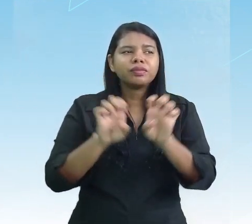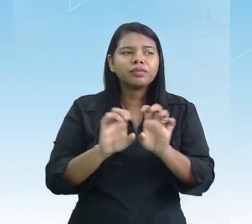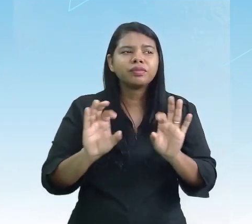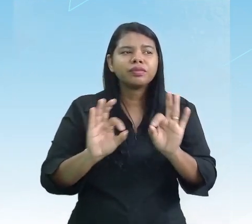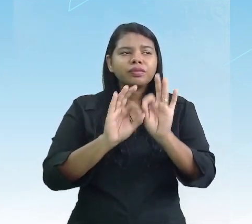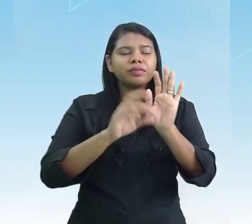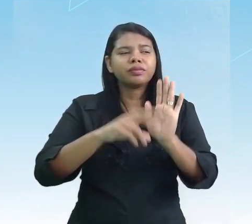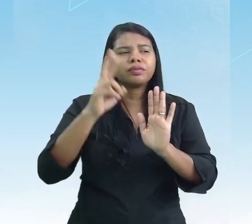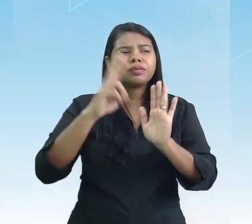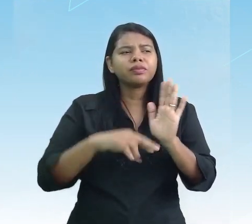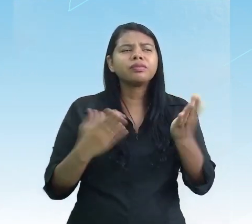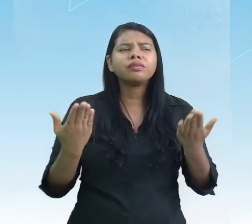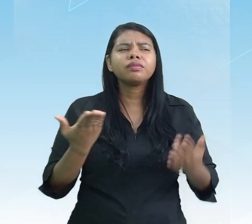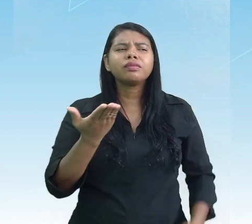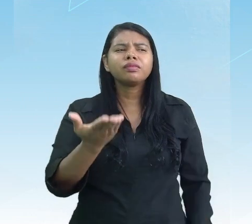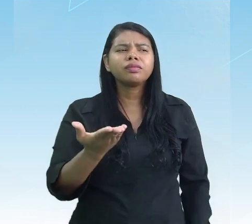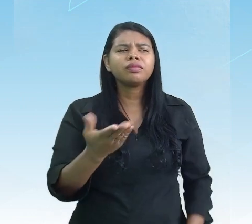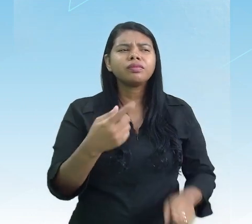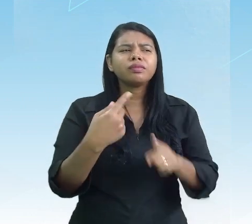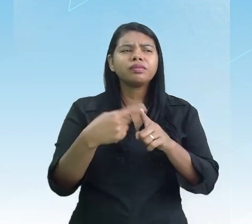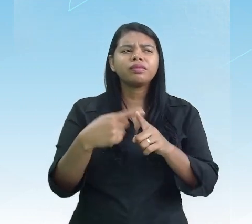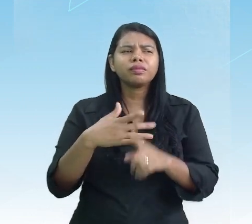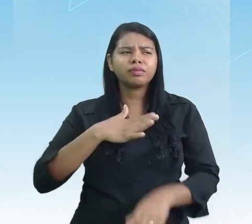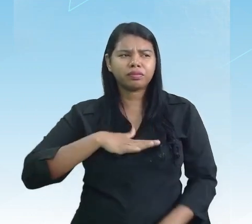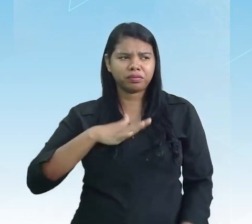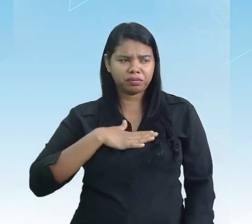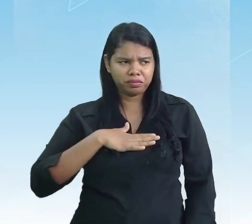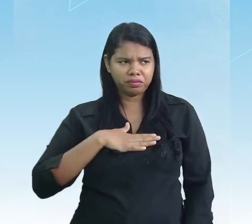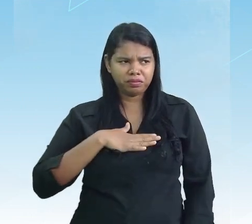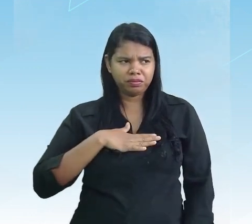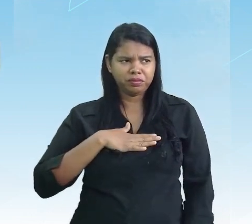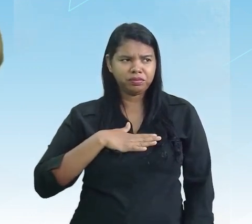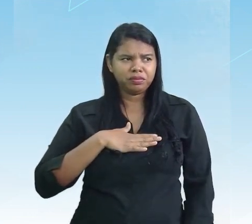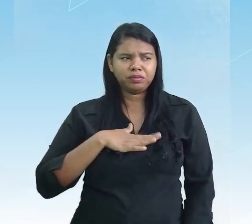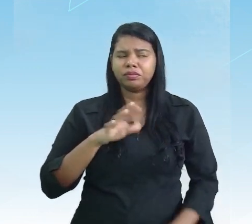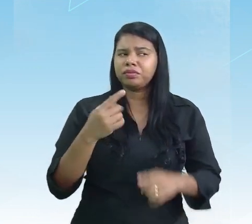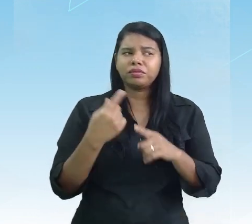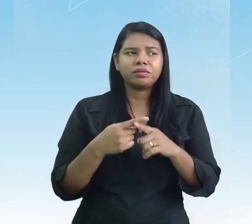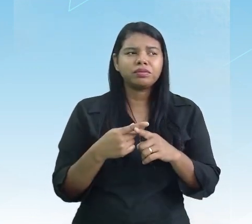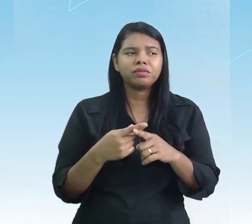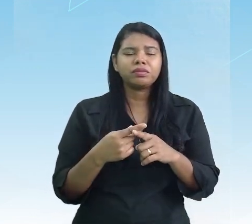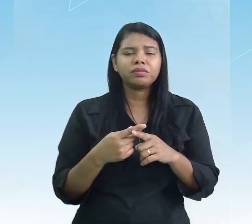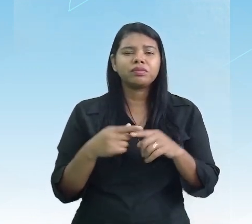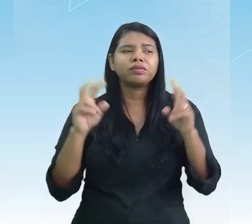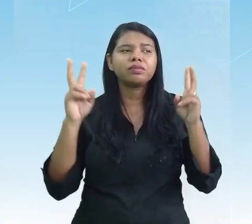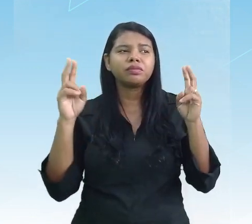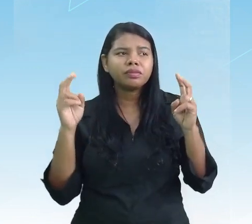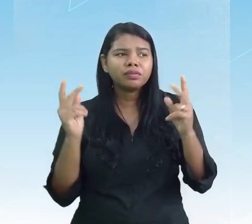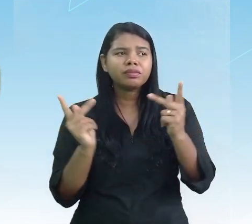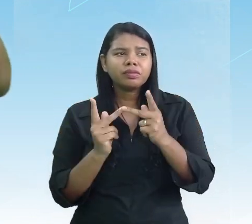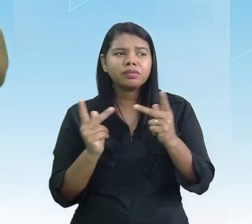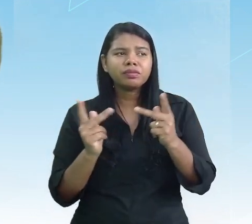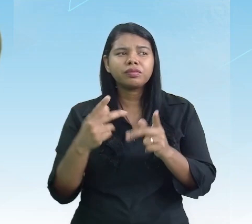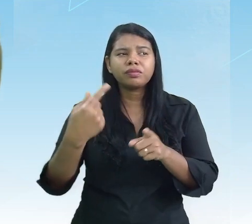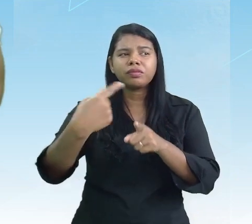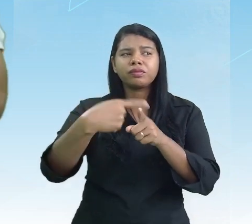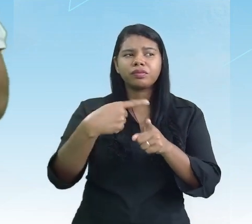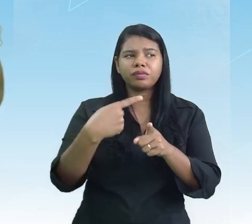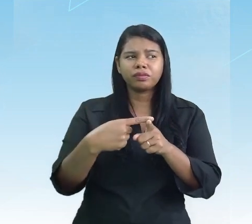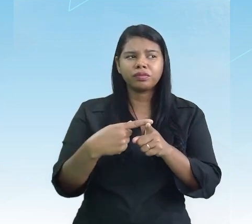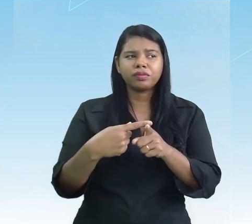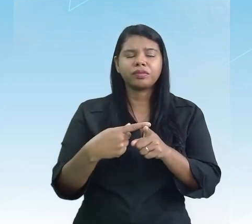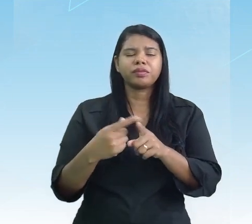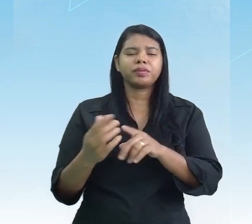nós falamos, por que você gosta disso? Não é porque eu gosto. Há um fundamento, há um porquê. E é isso